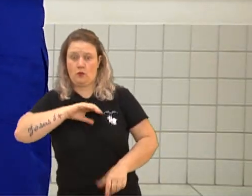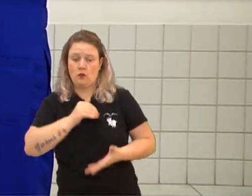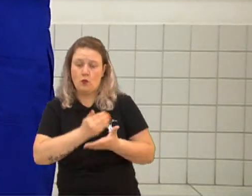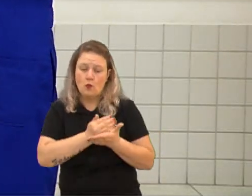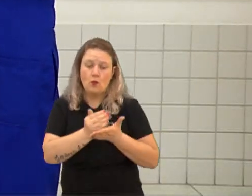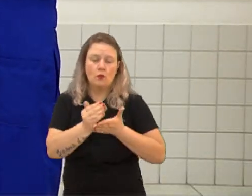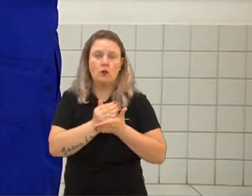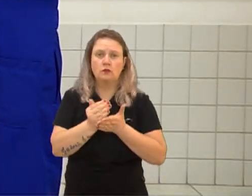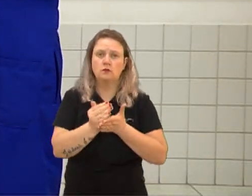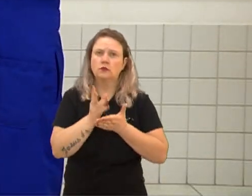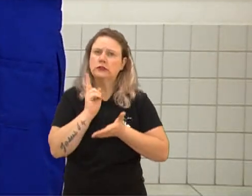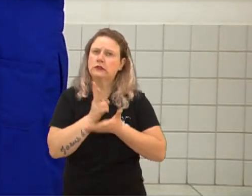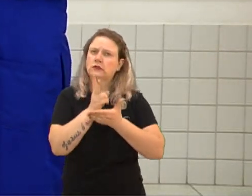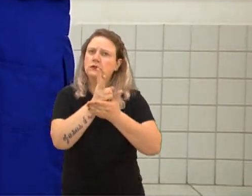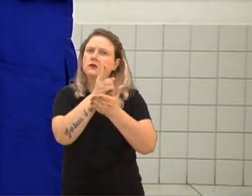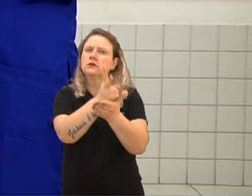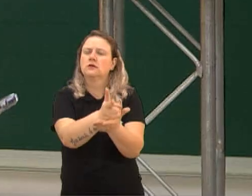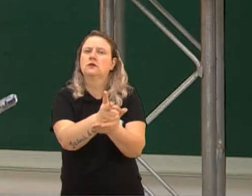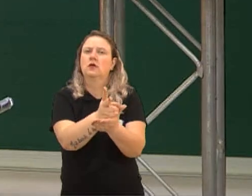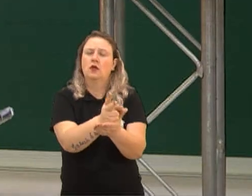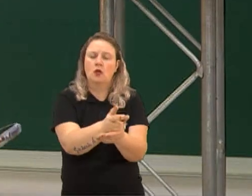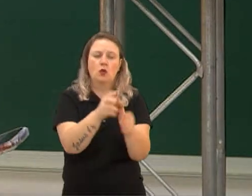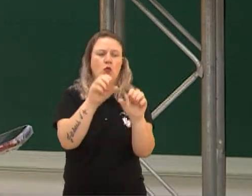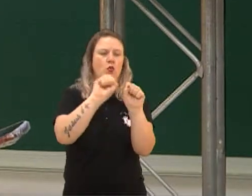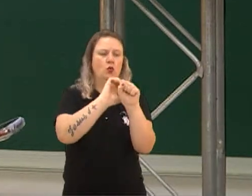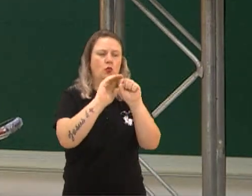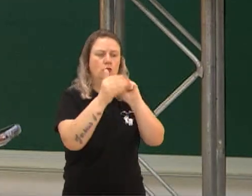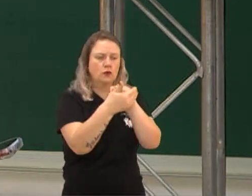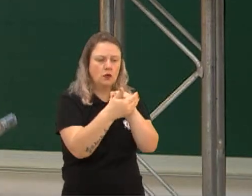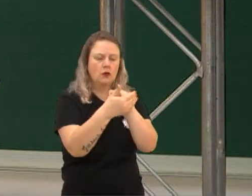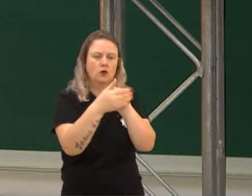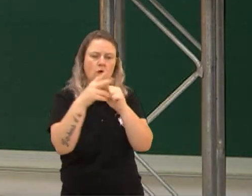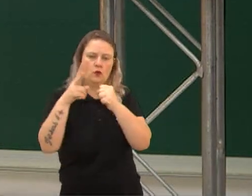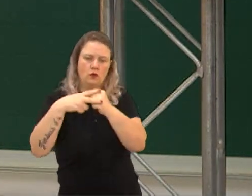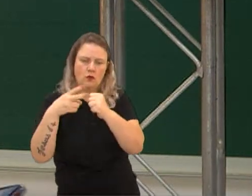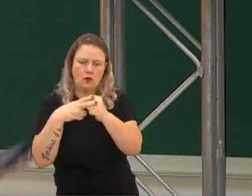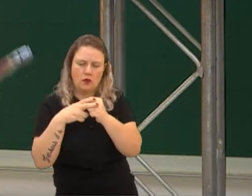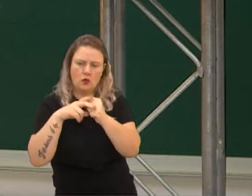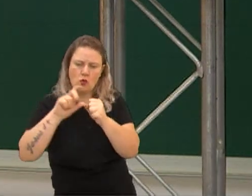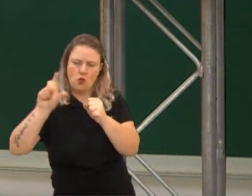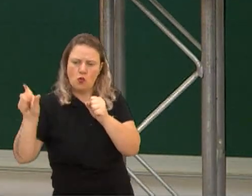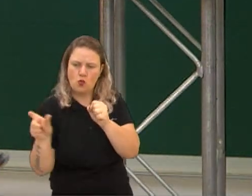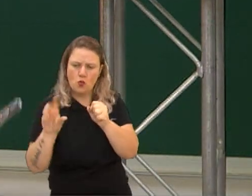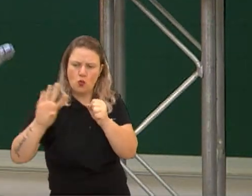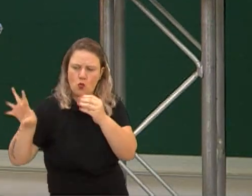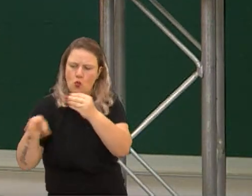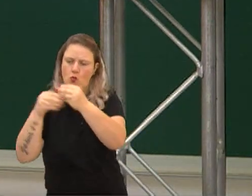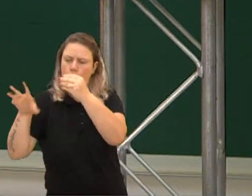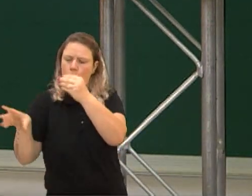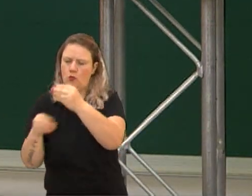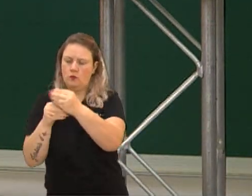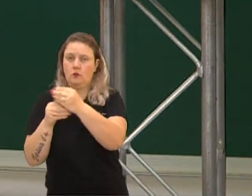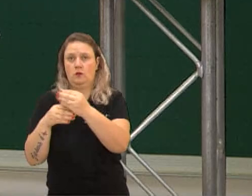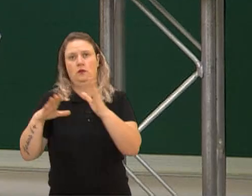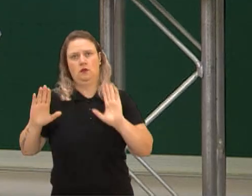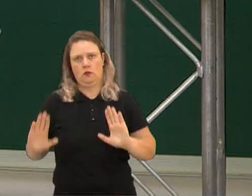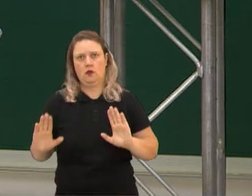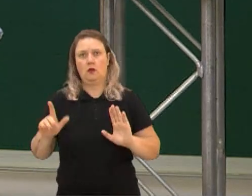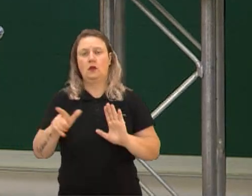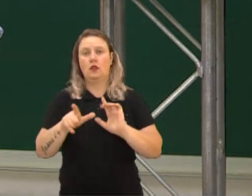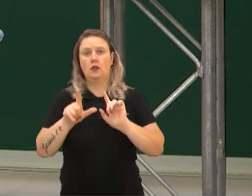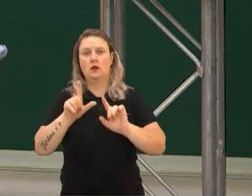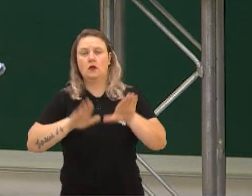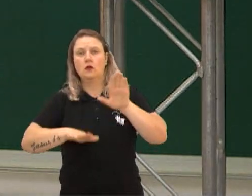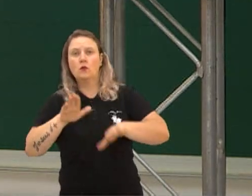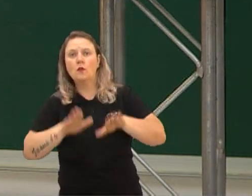início, né? Na nossa sequência de sujeito, verbo e complementos, né? E às vezes não, às vezes o sujeito vem antes, né? Às vezes ele é